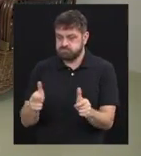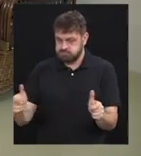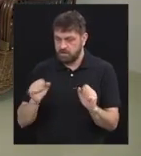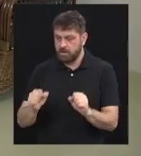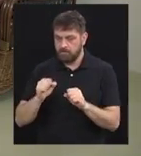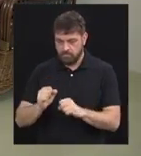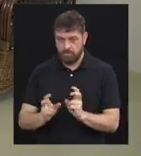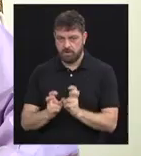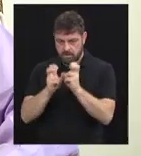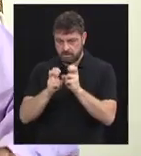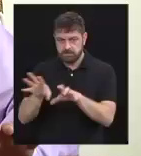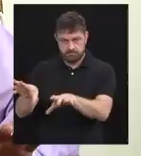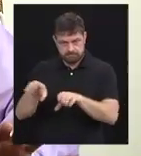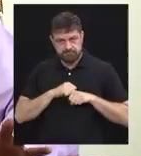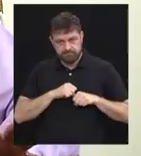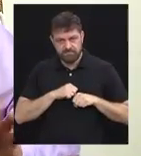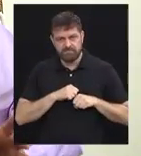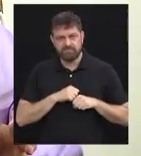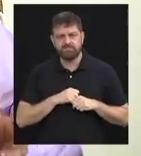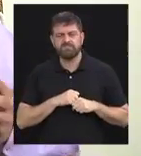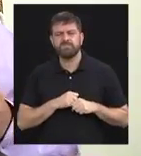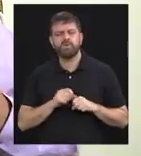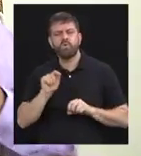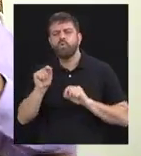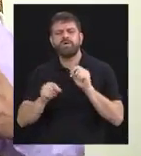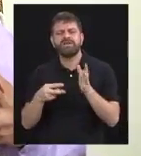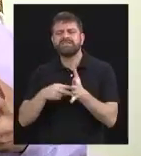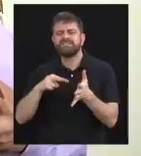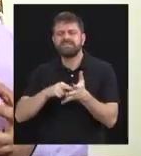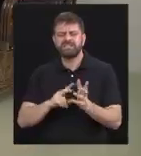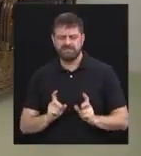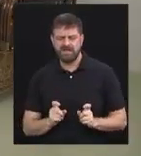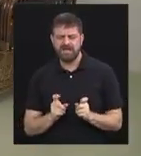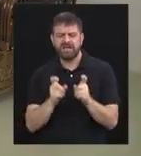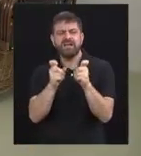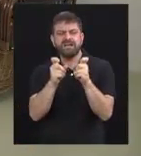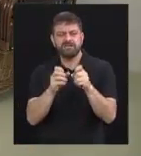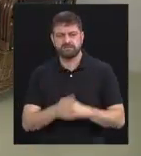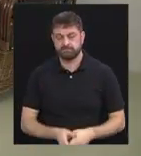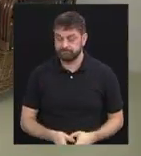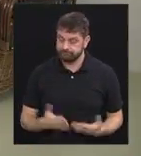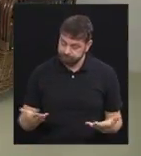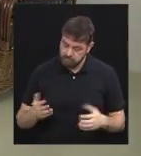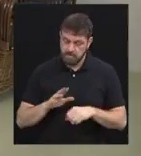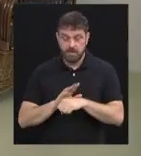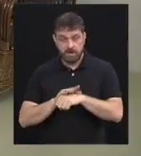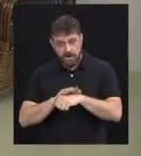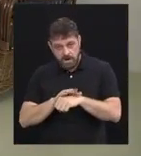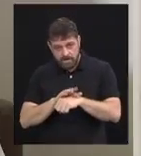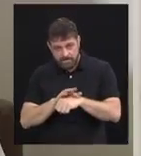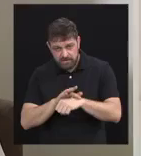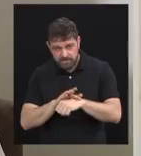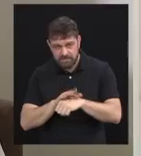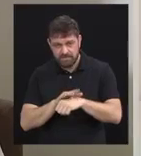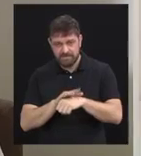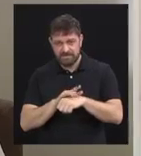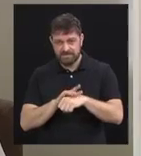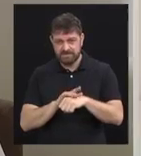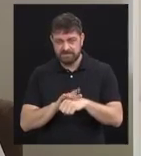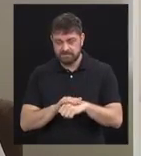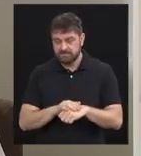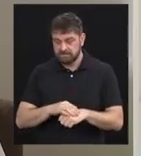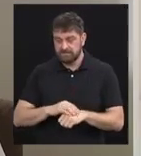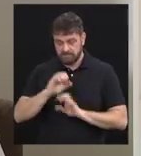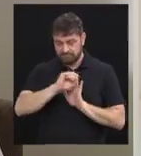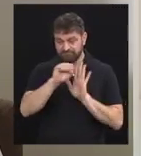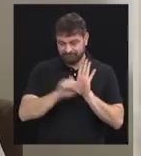câncer de mama. E quando a gente fala em câncer, o que é o câncer? Sim, o câncer é uma doença, a doença